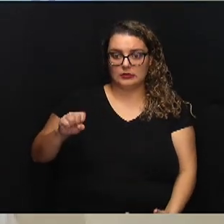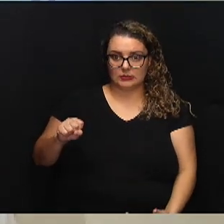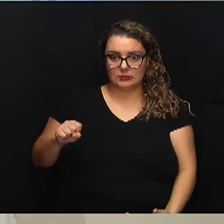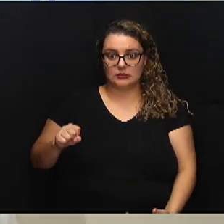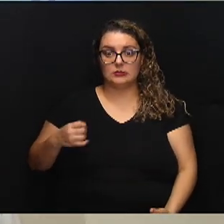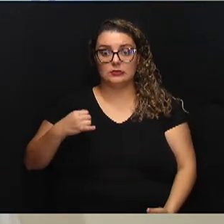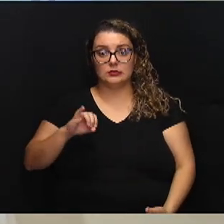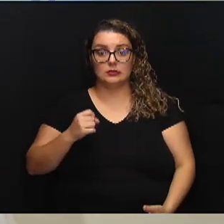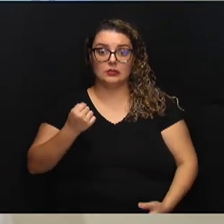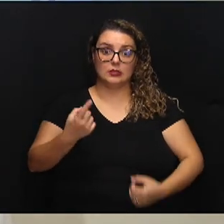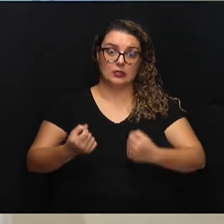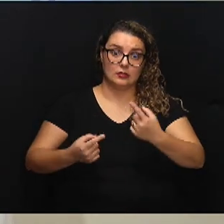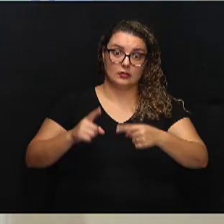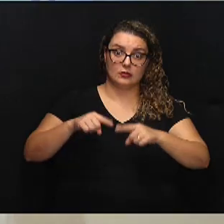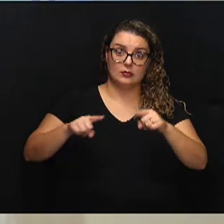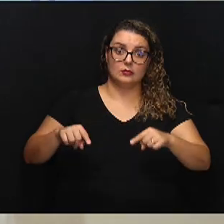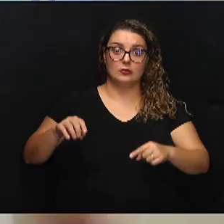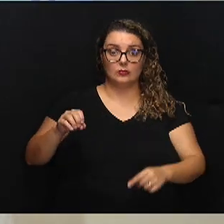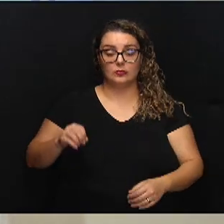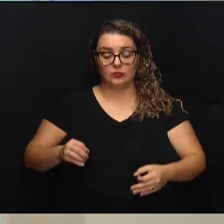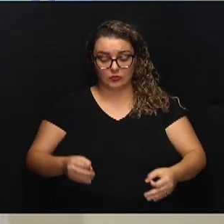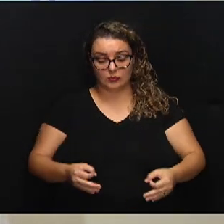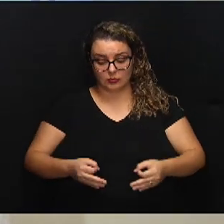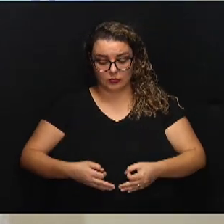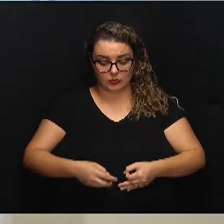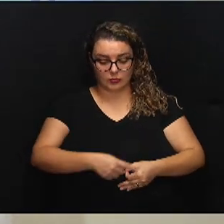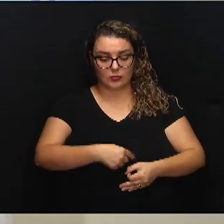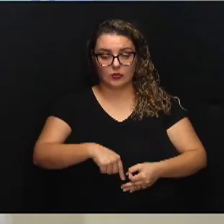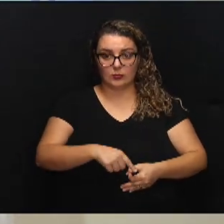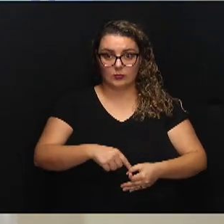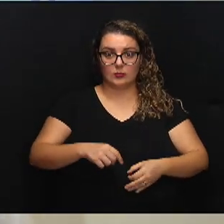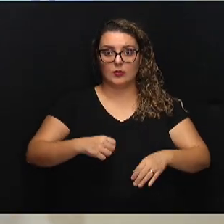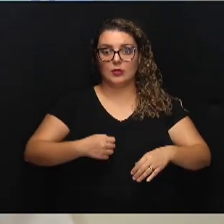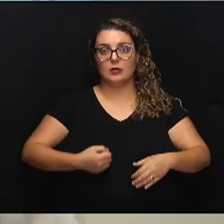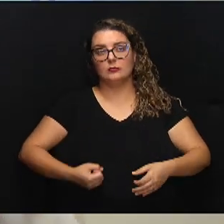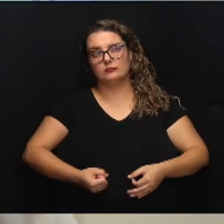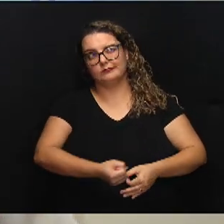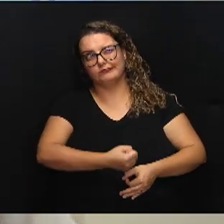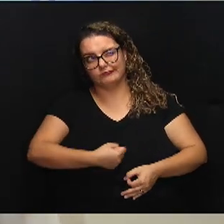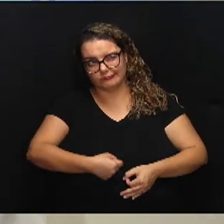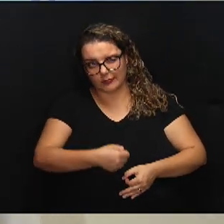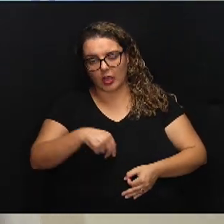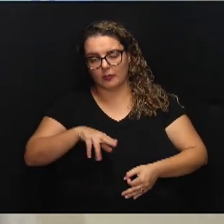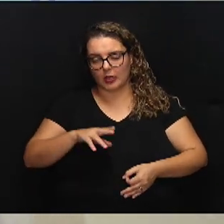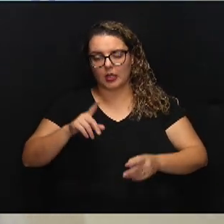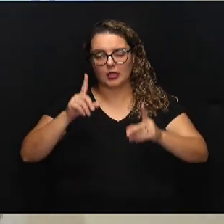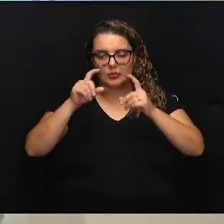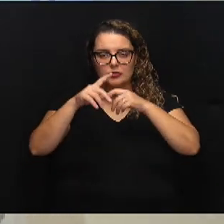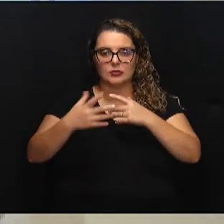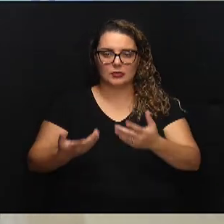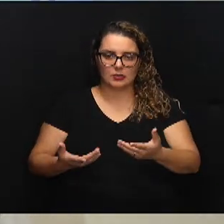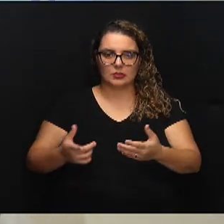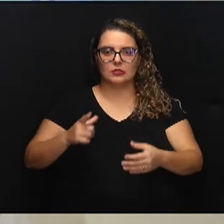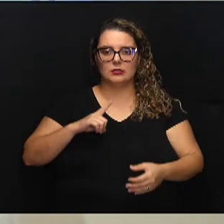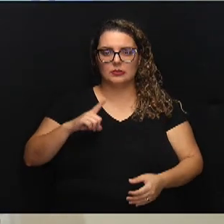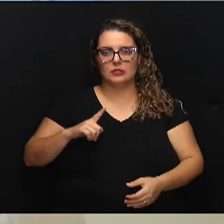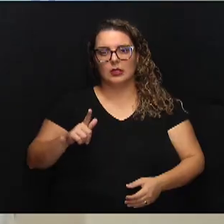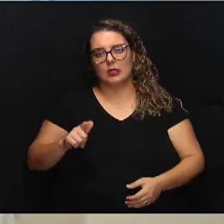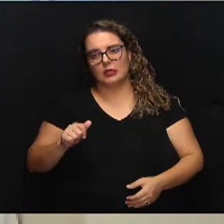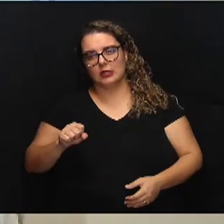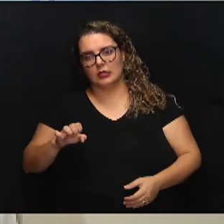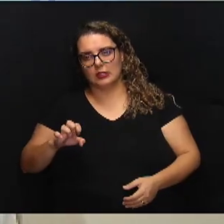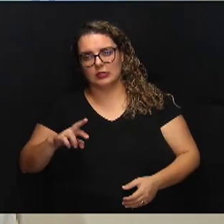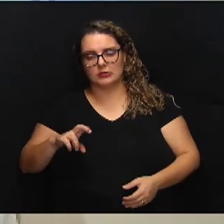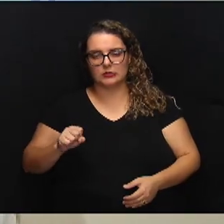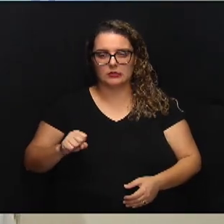alguma alteração no ovário, pelo ultrassom é mais difícil, porque muitas vezes já tem gases, o médico não